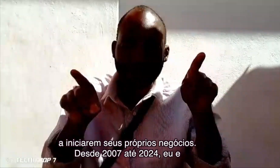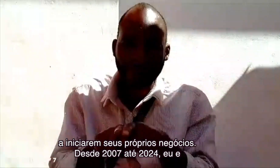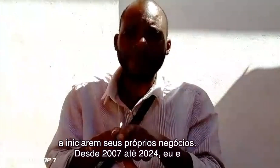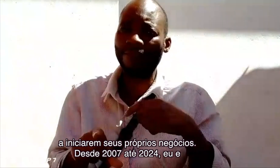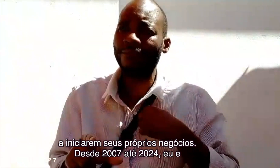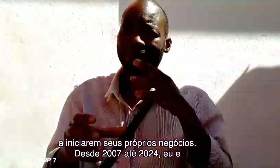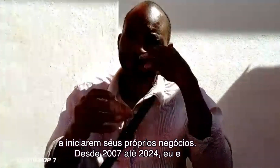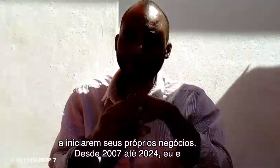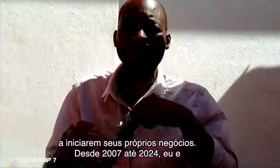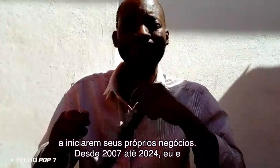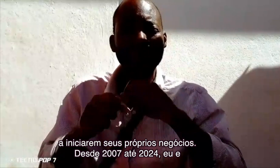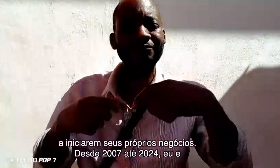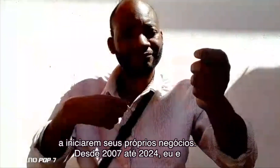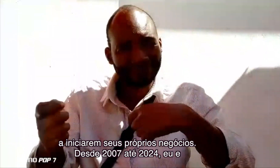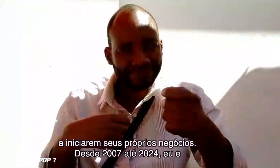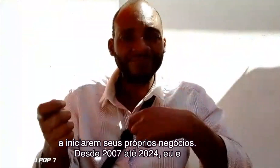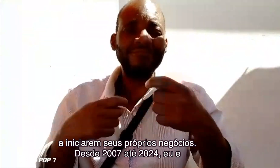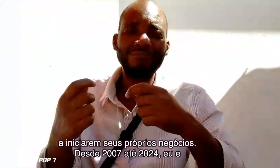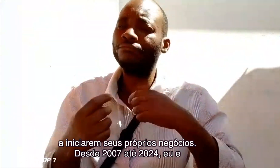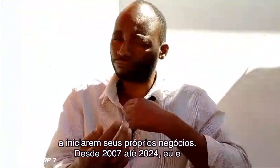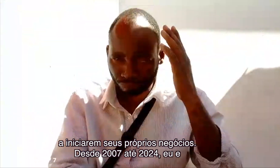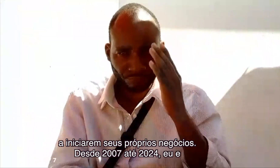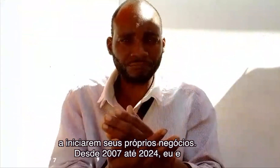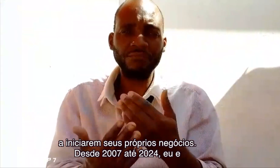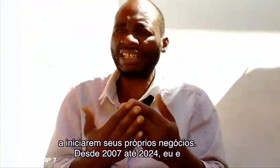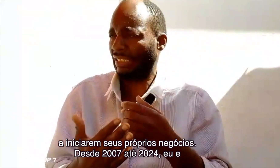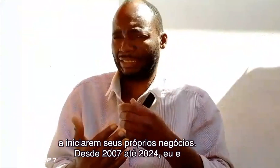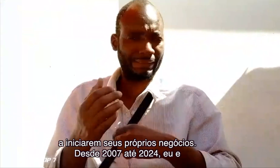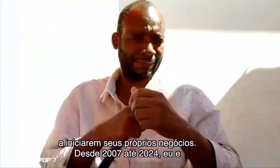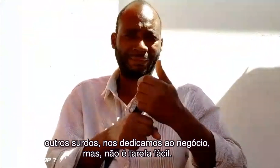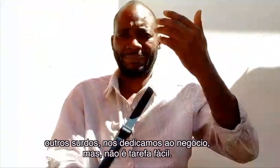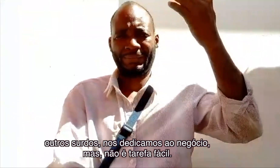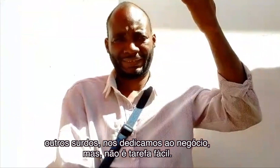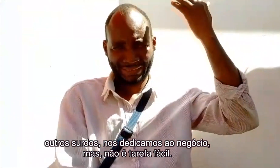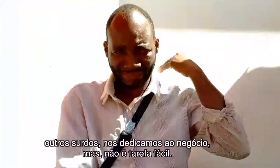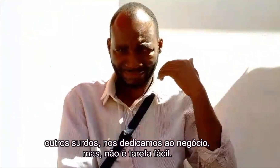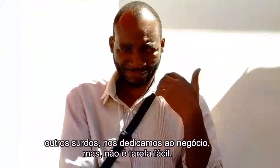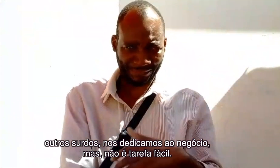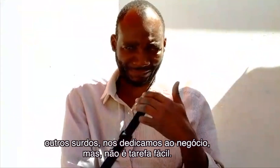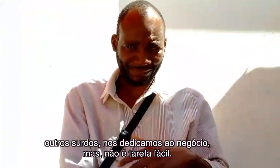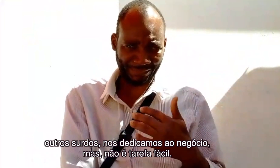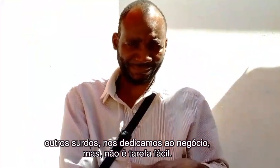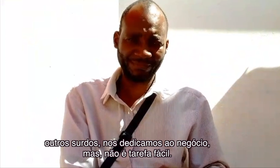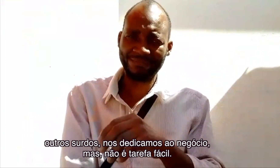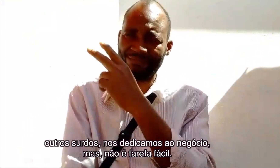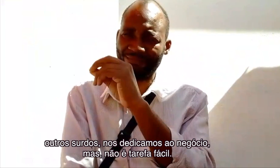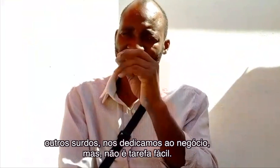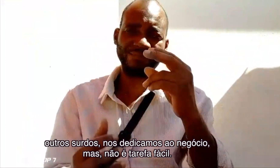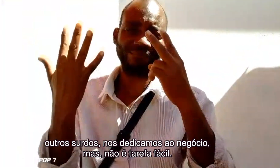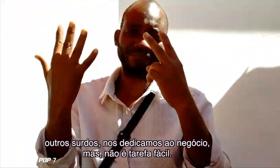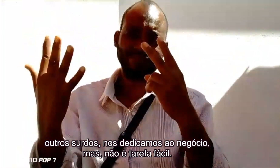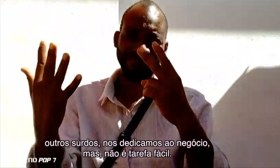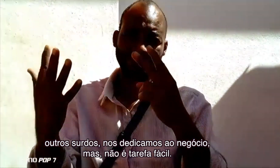próprios negócios. Desde 2007 até 2024, eu e outros surdos nos dedicamos ao